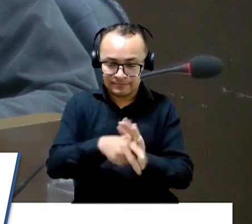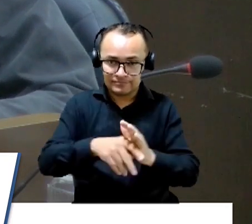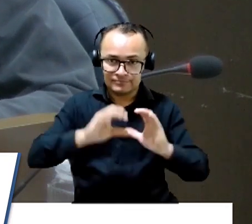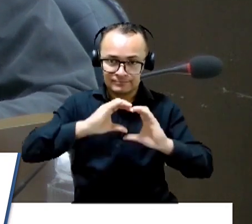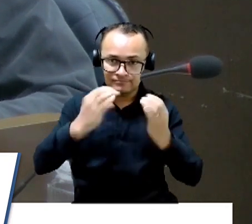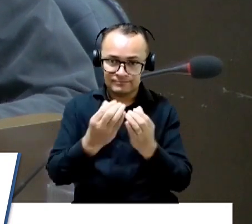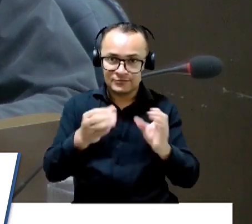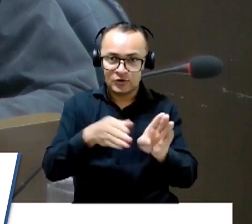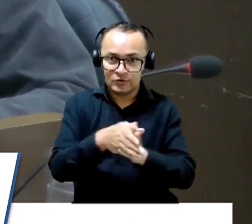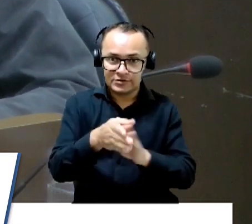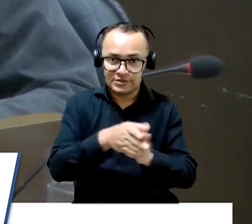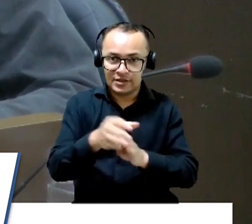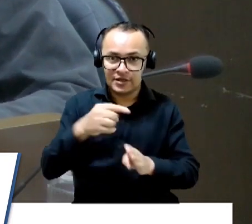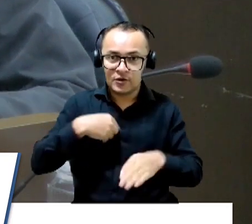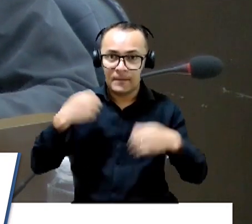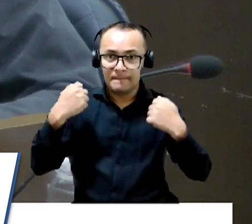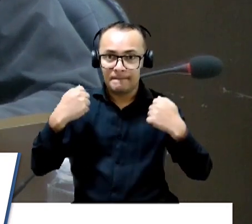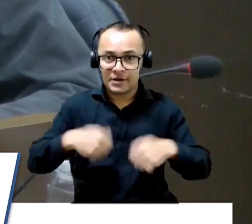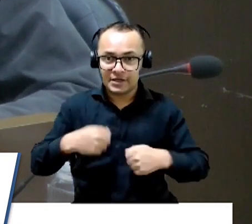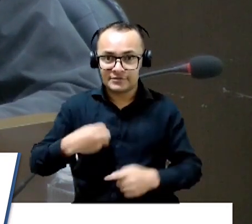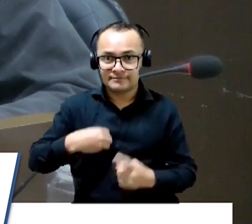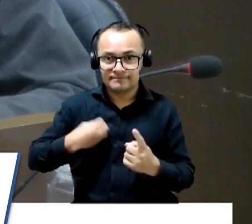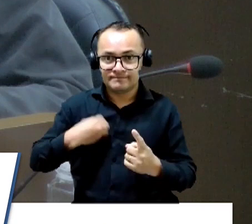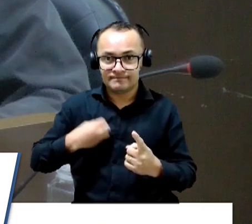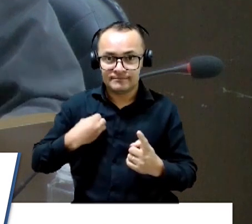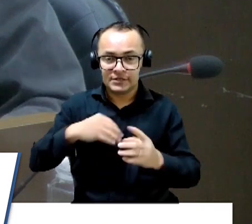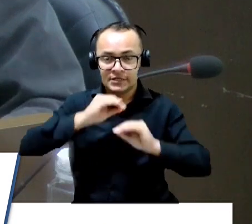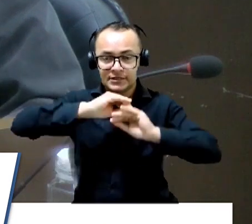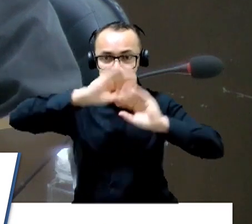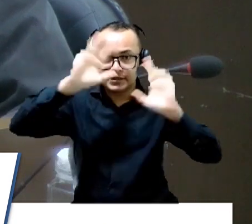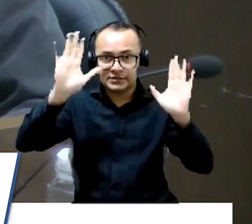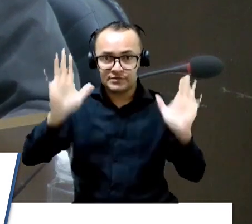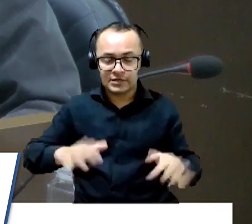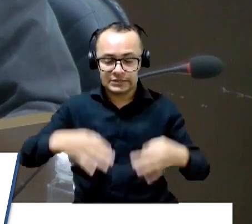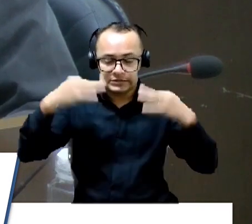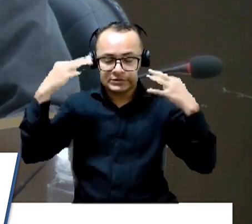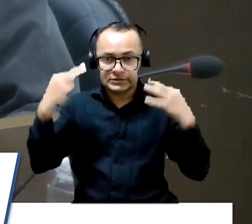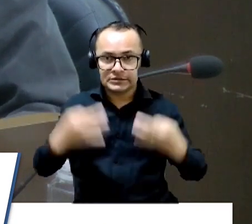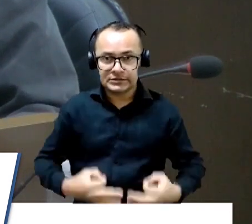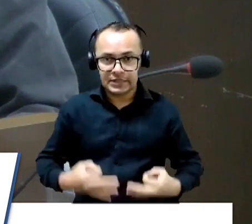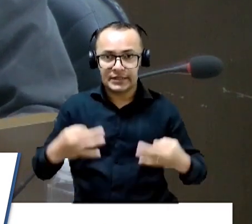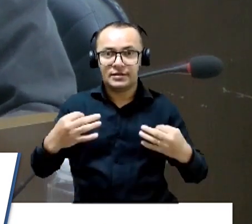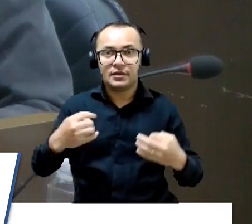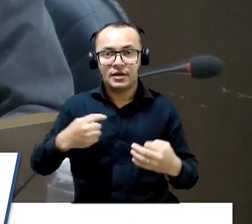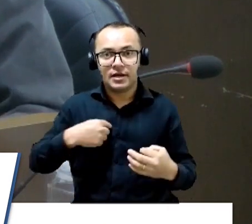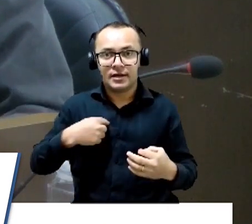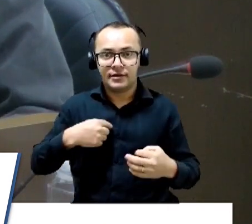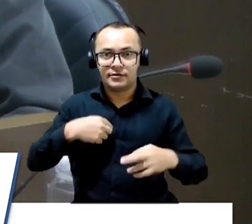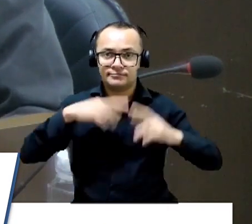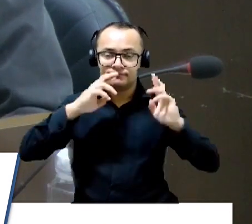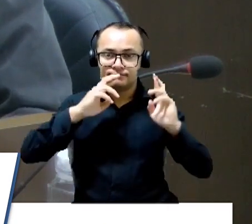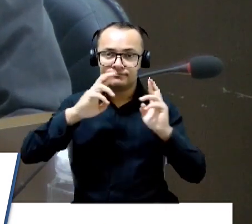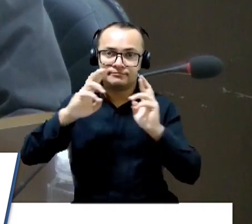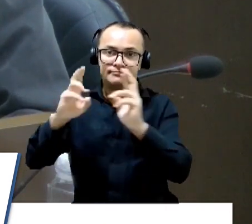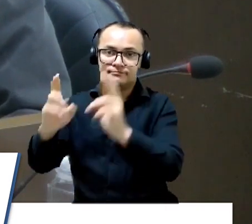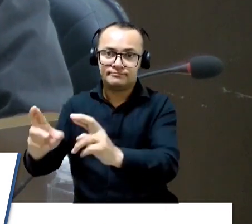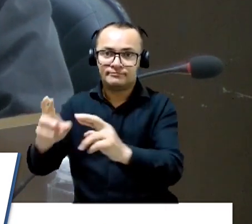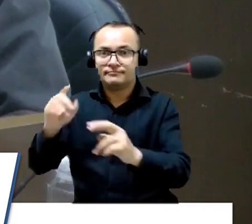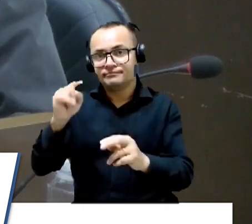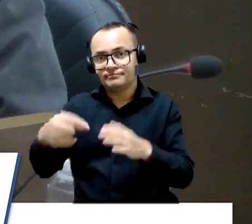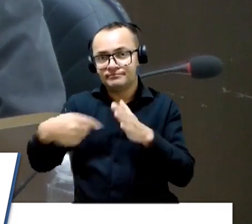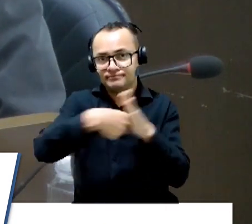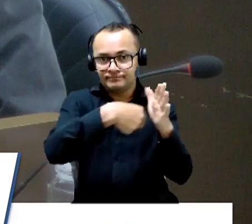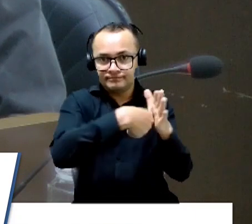fazer isso de forma transparente, íntegra, para que eu possa dar resposta a todos os questionamentos que